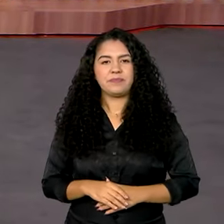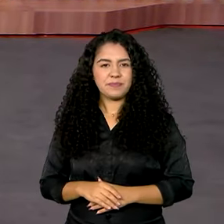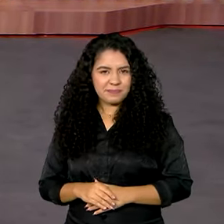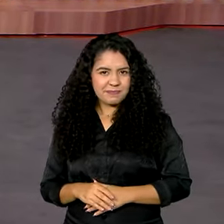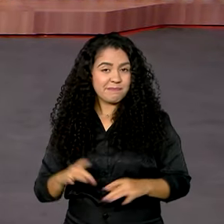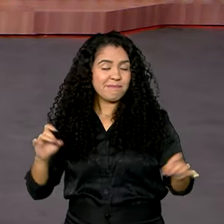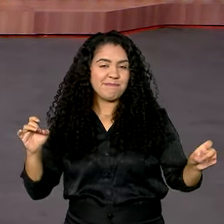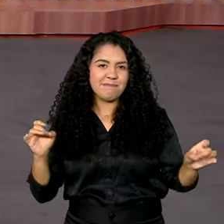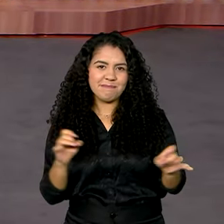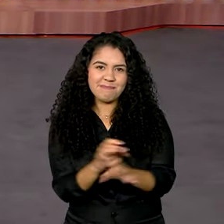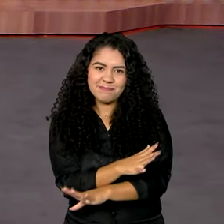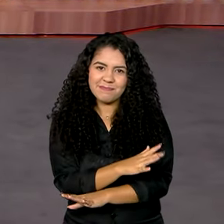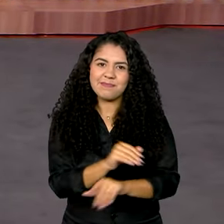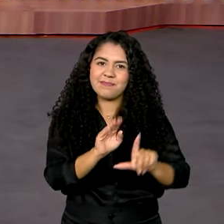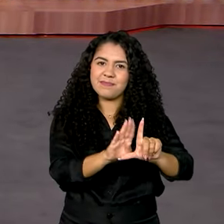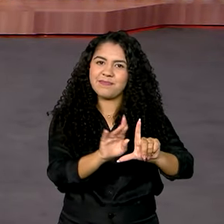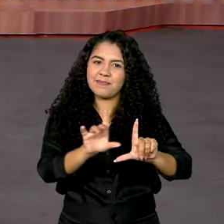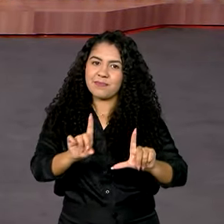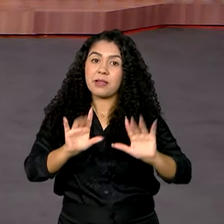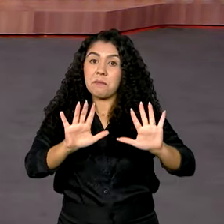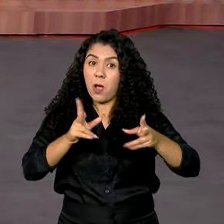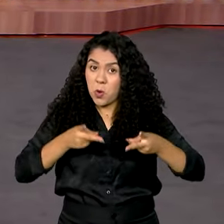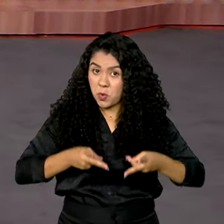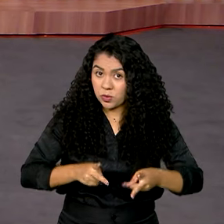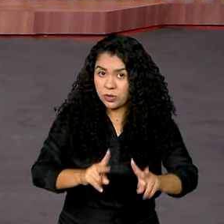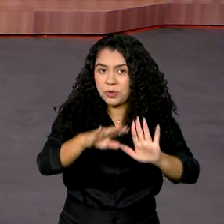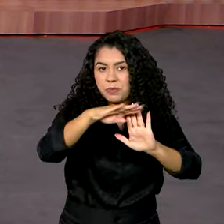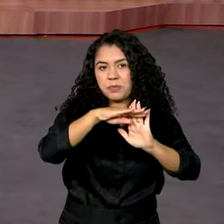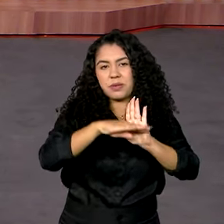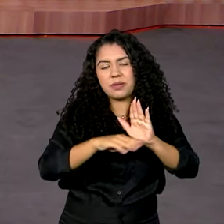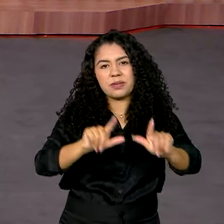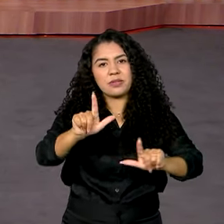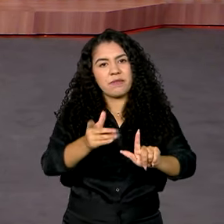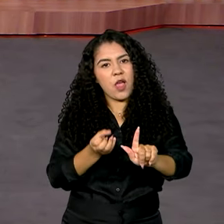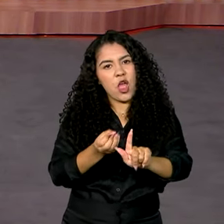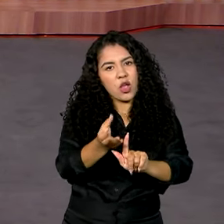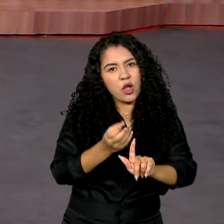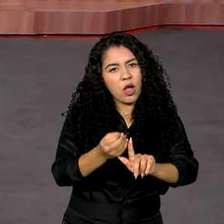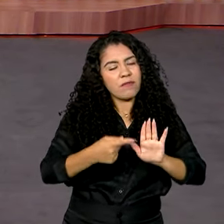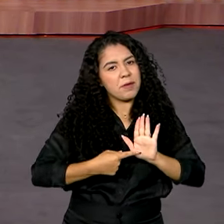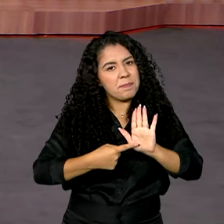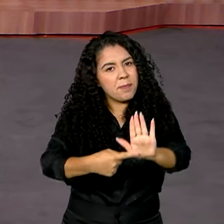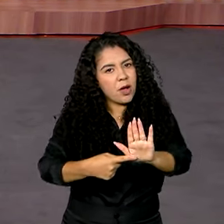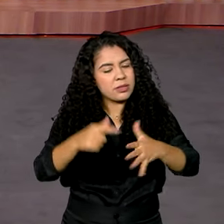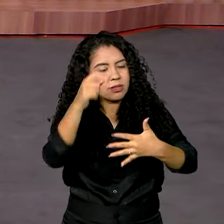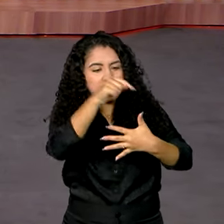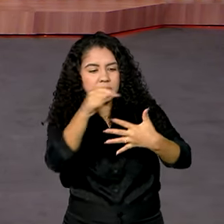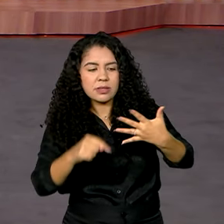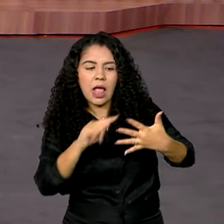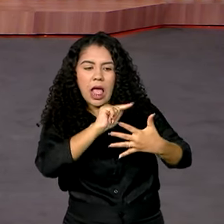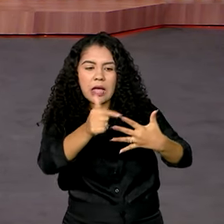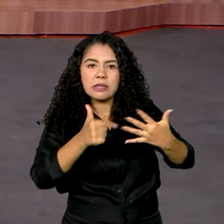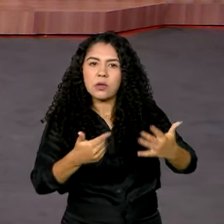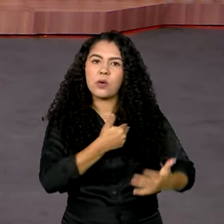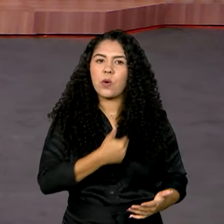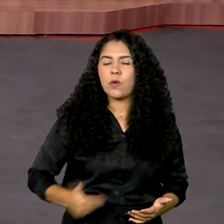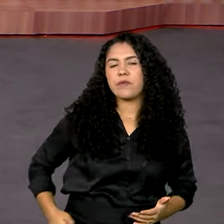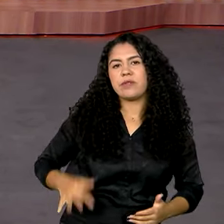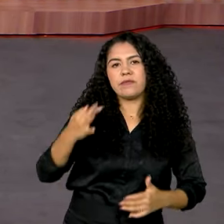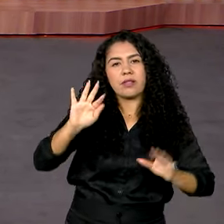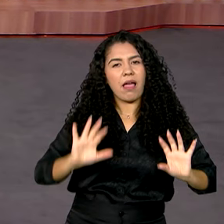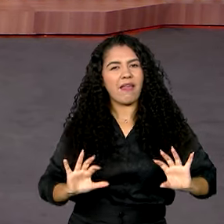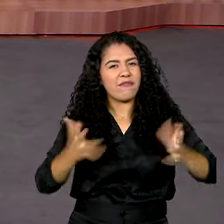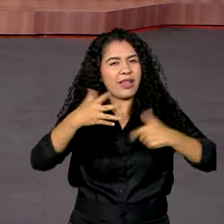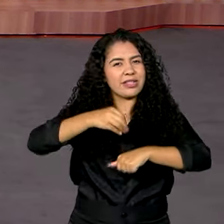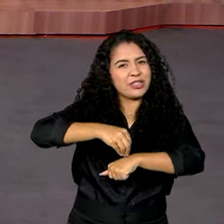É isso, o Brasil em Dia fica por aqui, mas o canal GOV segue com a programação, mostrando todas as ações do governo federal com eventos ao vivo,